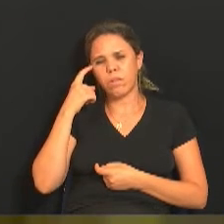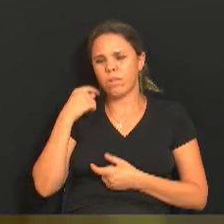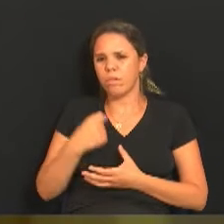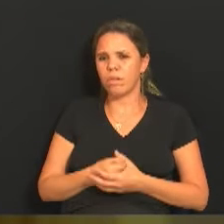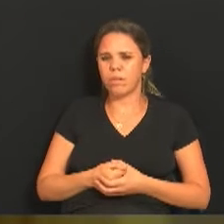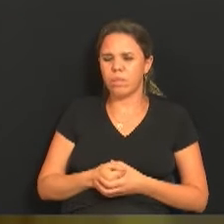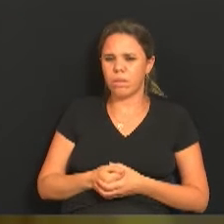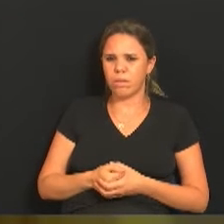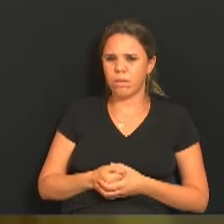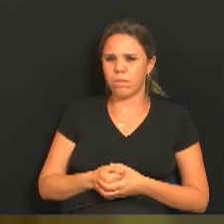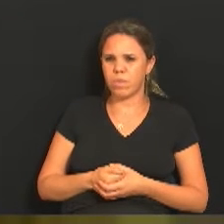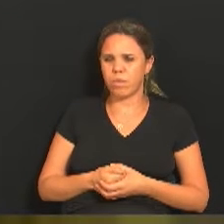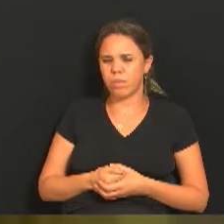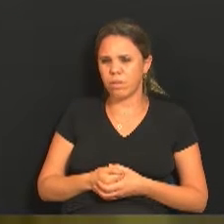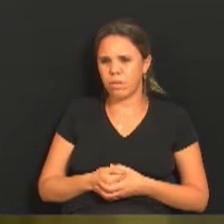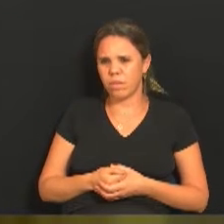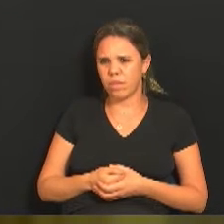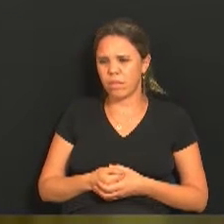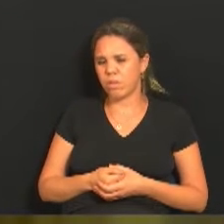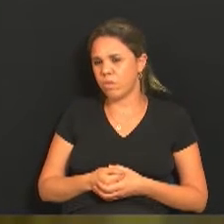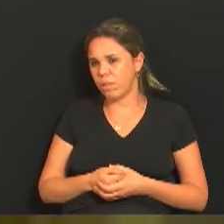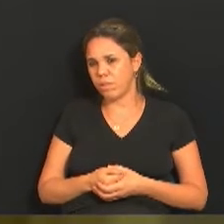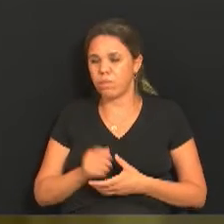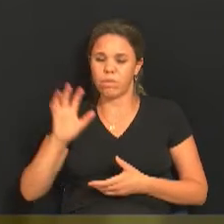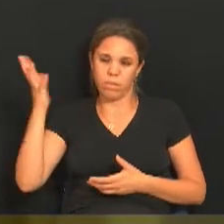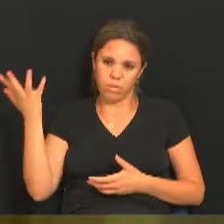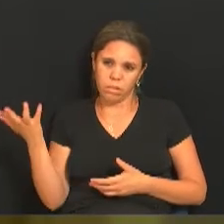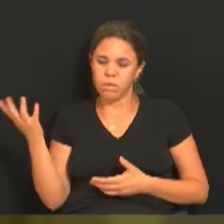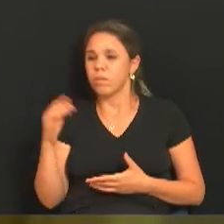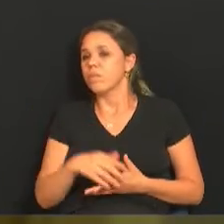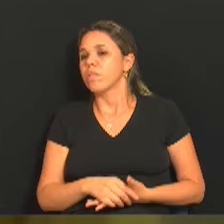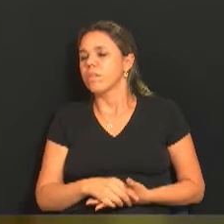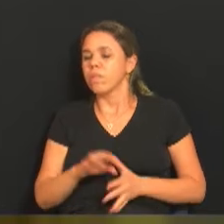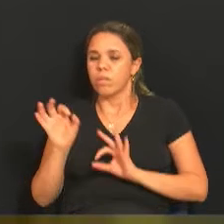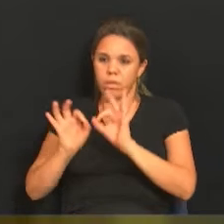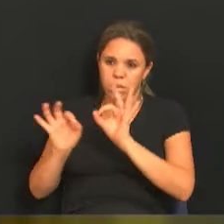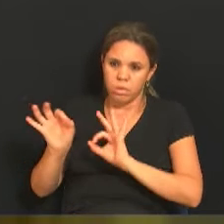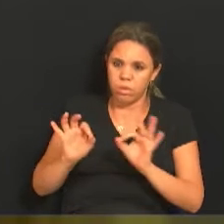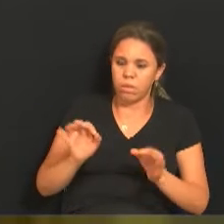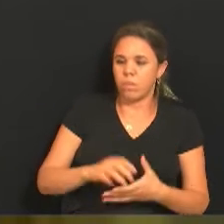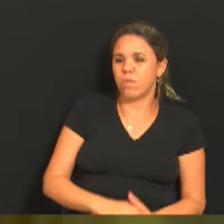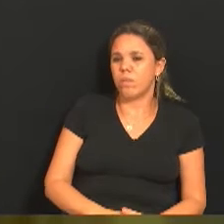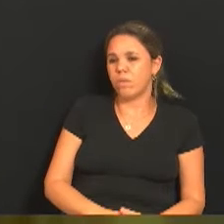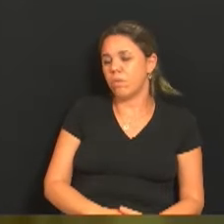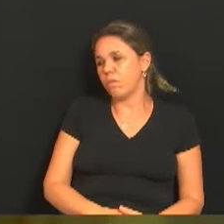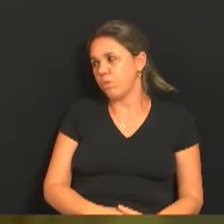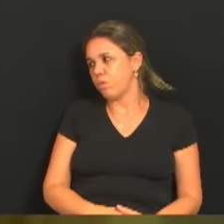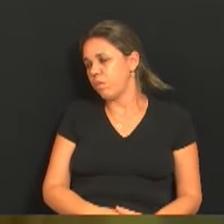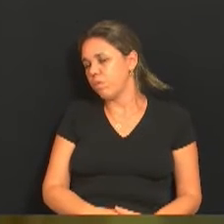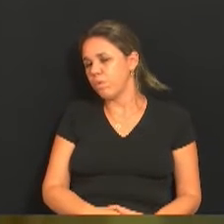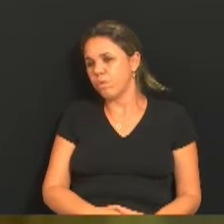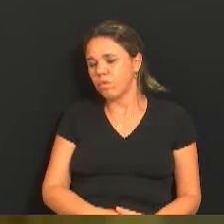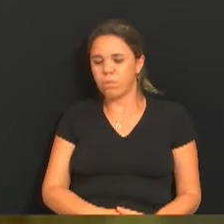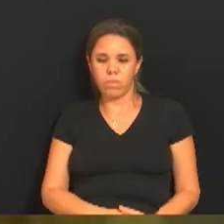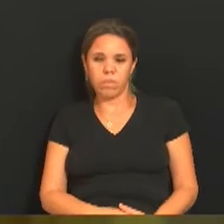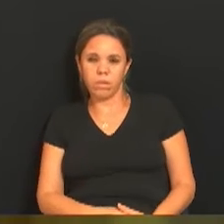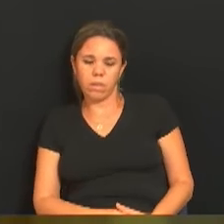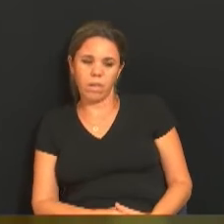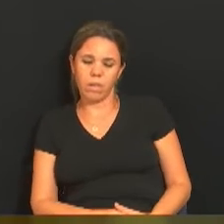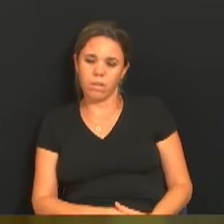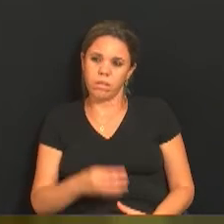fazer. E então surge essa ideia da organização, né, e de um lugar para que os grupos